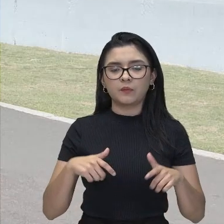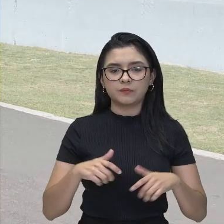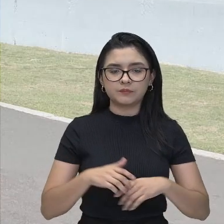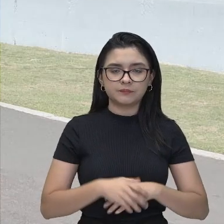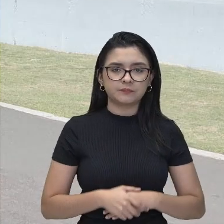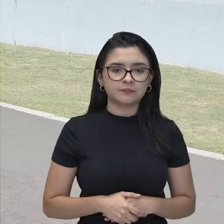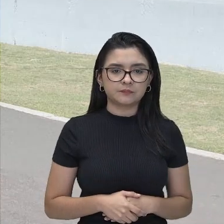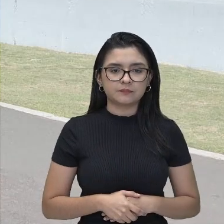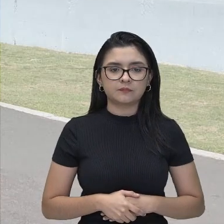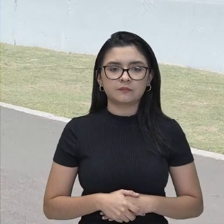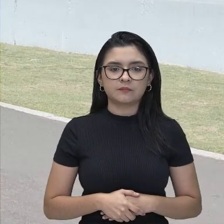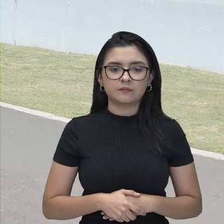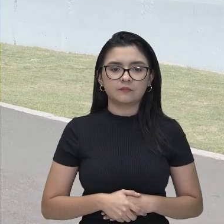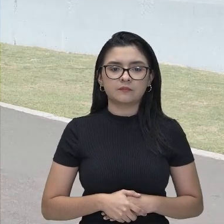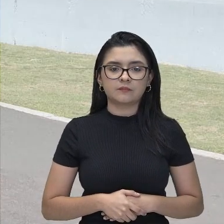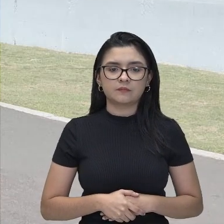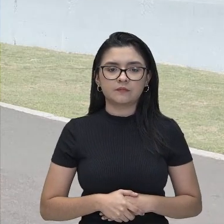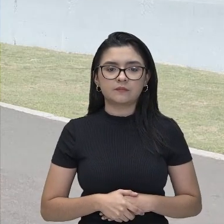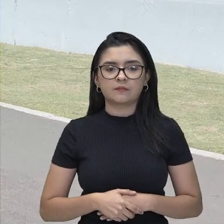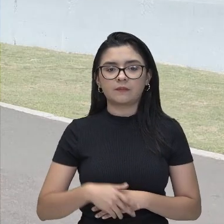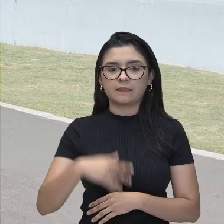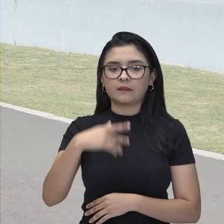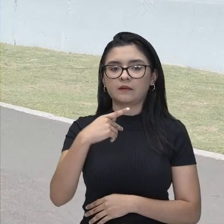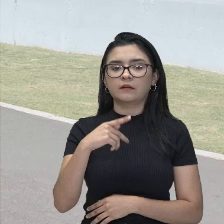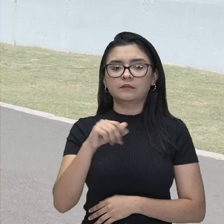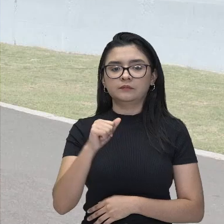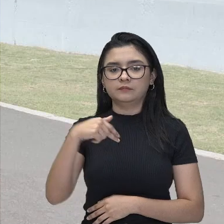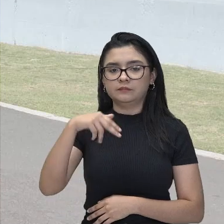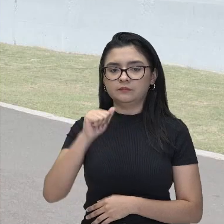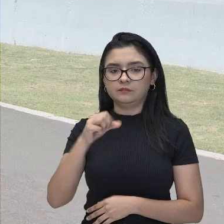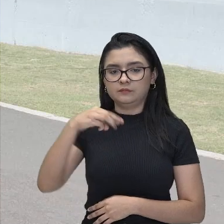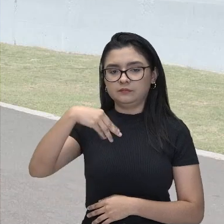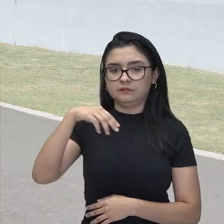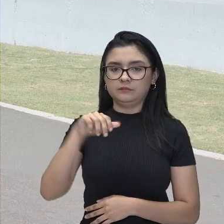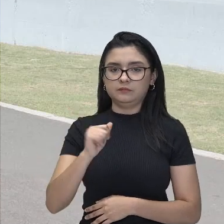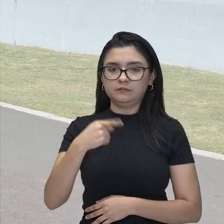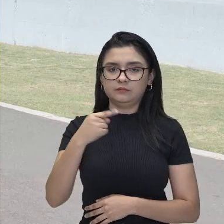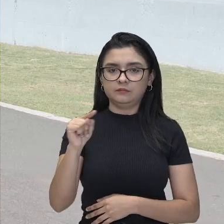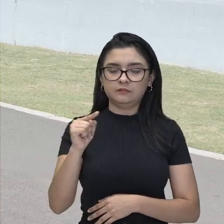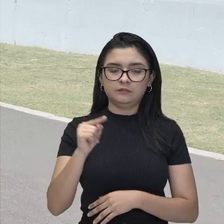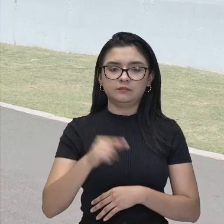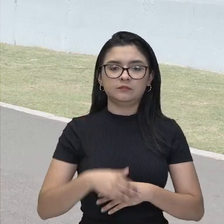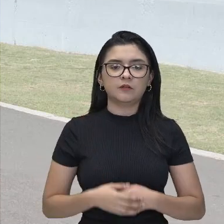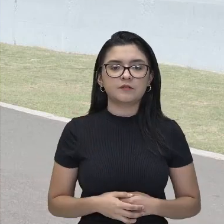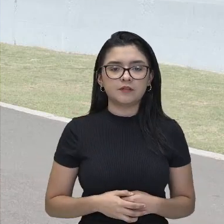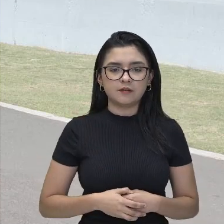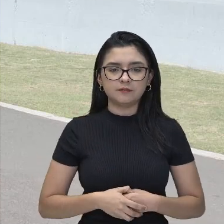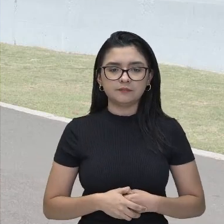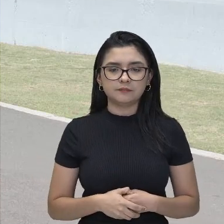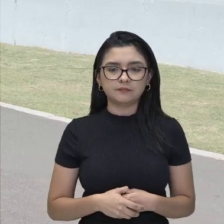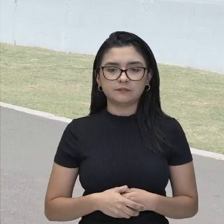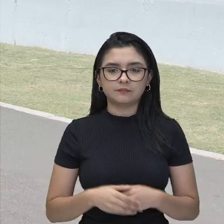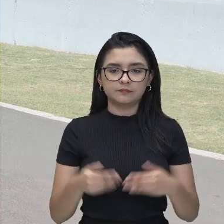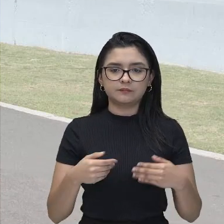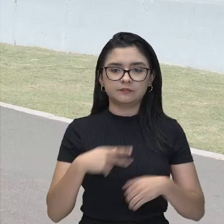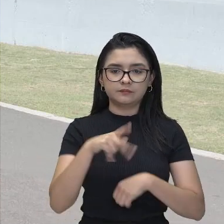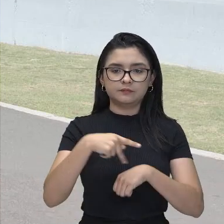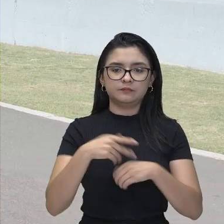Prof de Pan panam de Pan capital